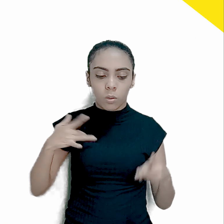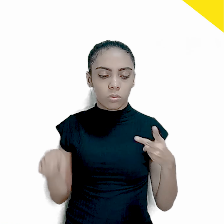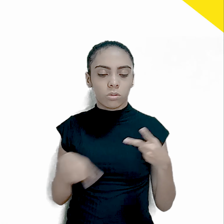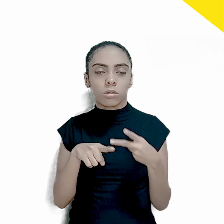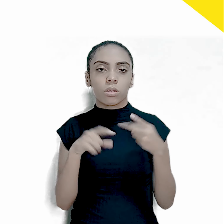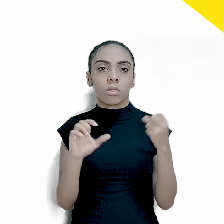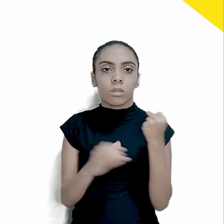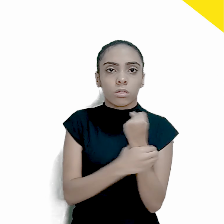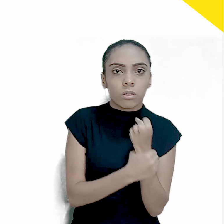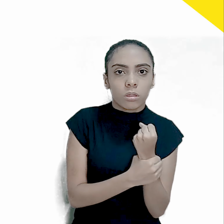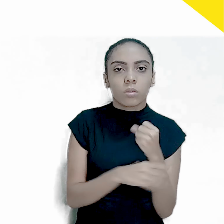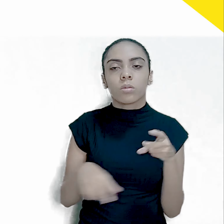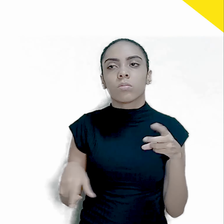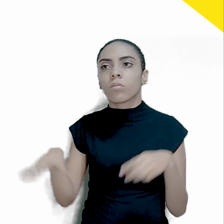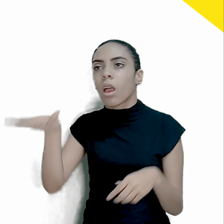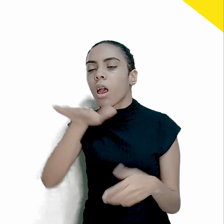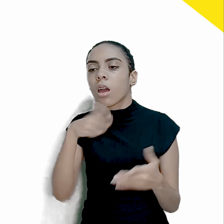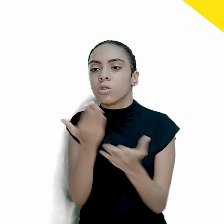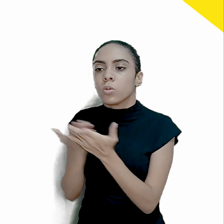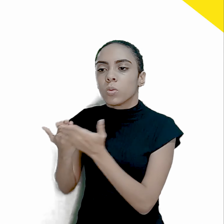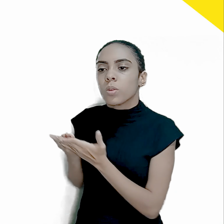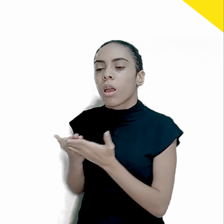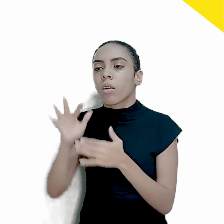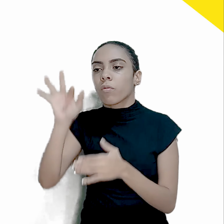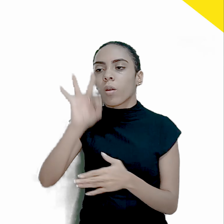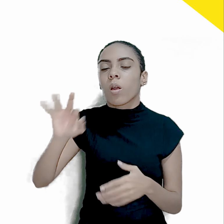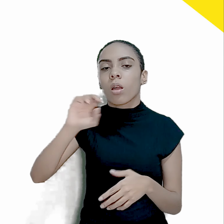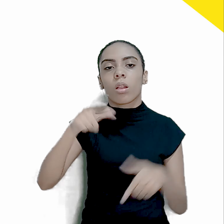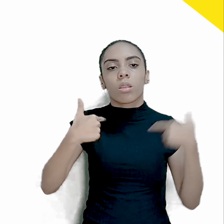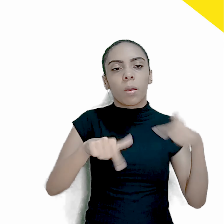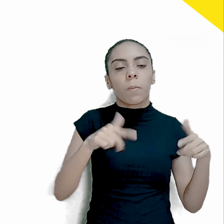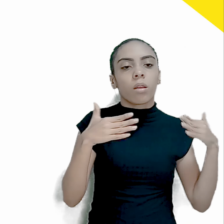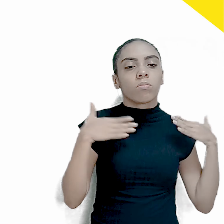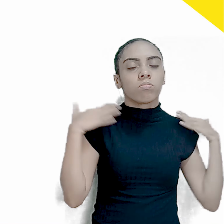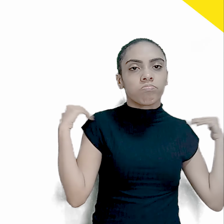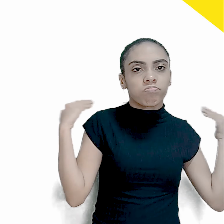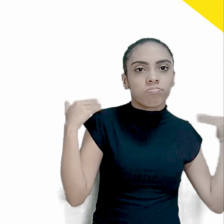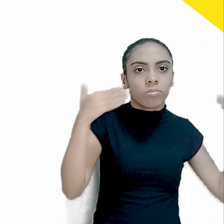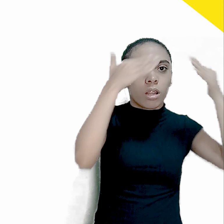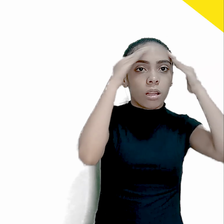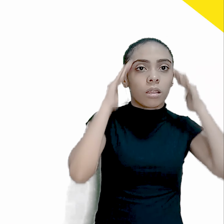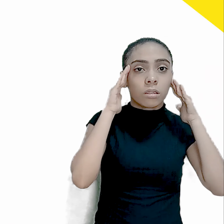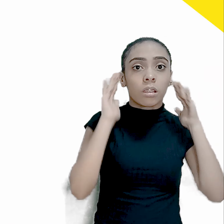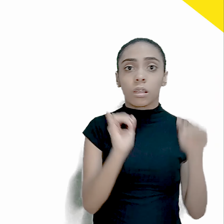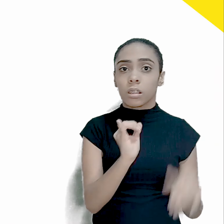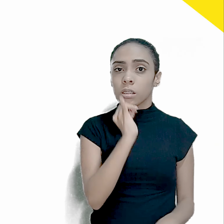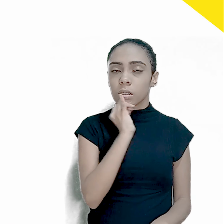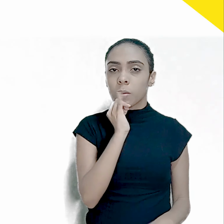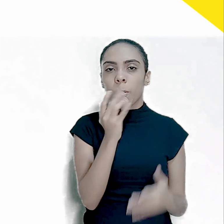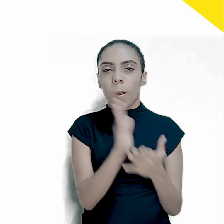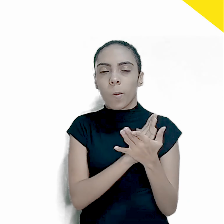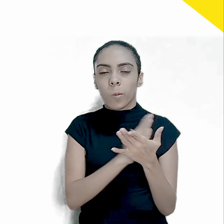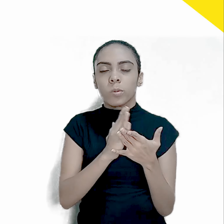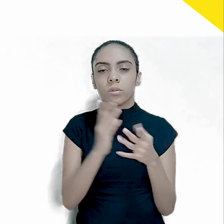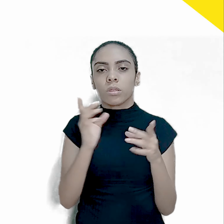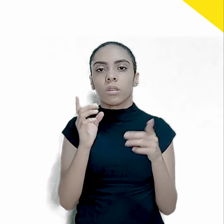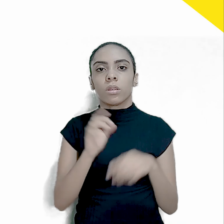acadêmicas, lazer e trabalho São exemplos de deficiência intelectual Síndrome de Down,